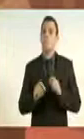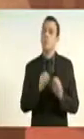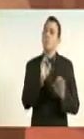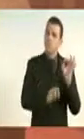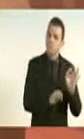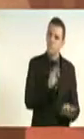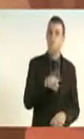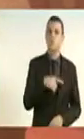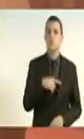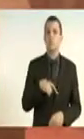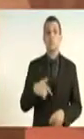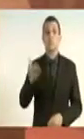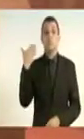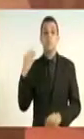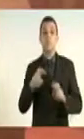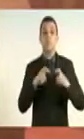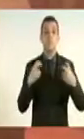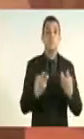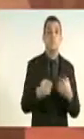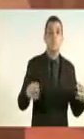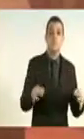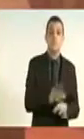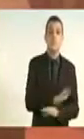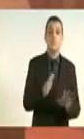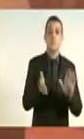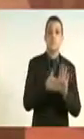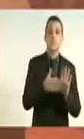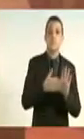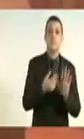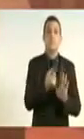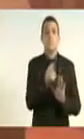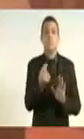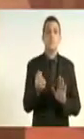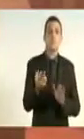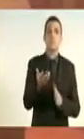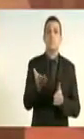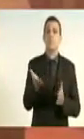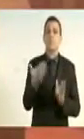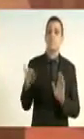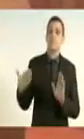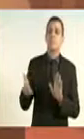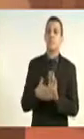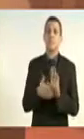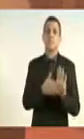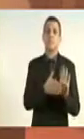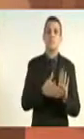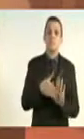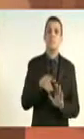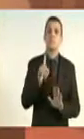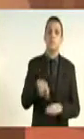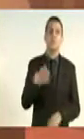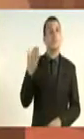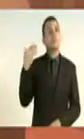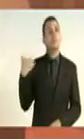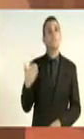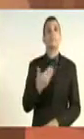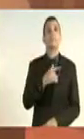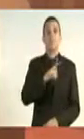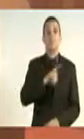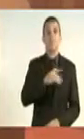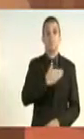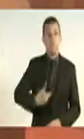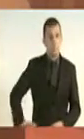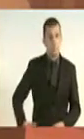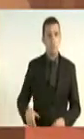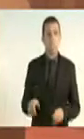pela comissão anterior, a abertura da proposta de preço foi feita pela comissão anterior, e o membro da atual gestão, então eu peço até, desculpa